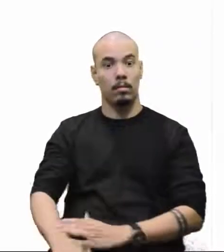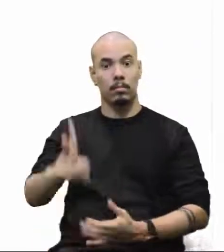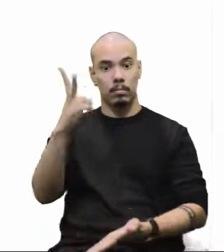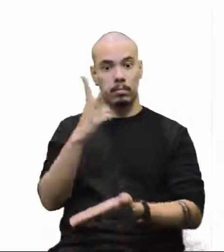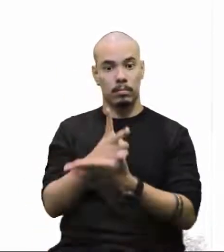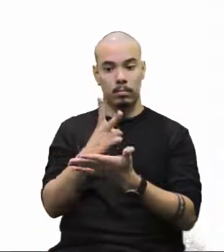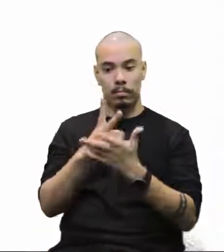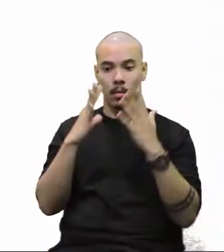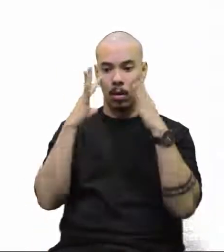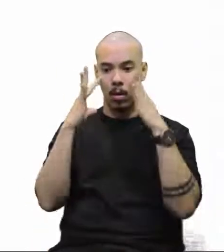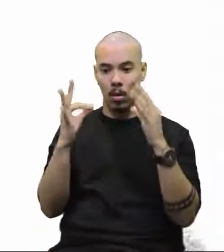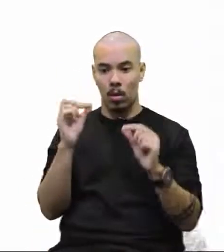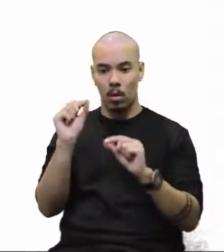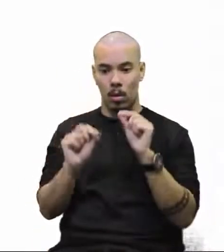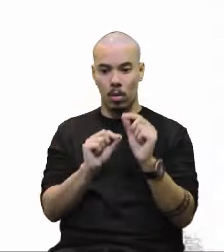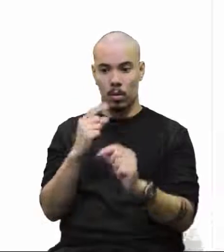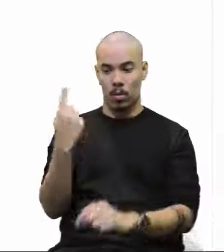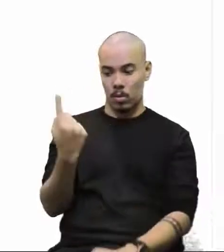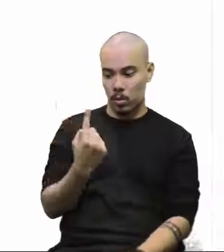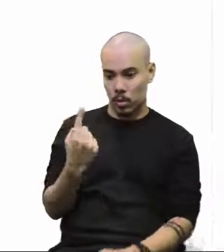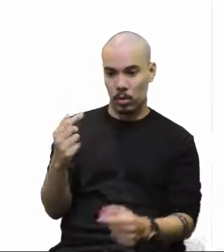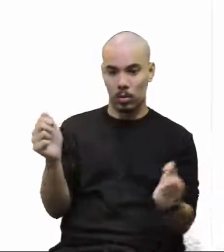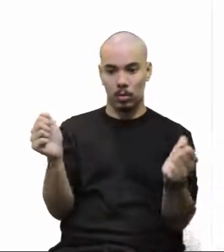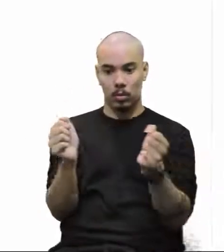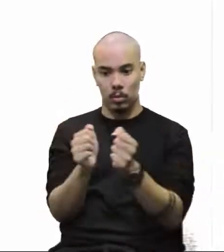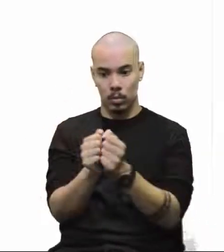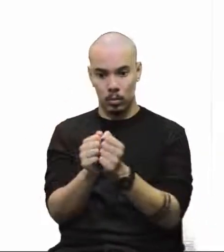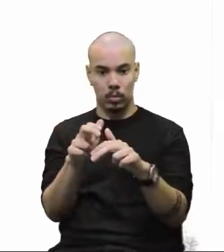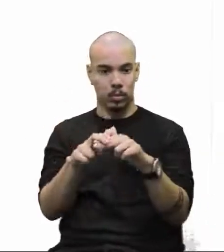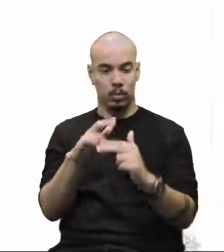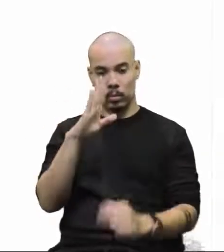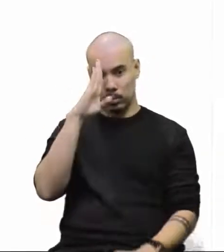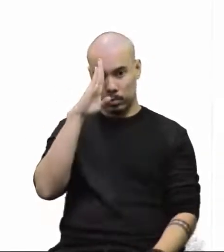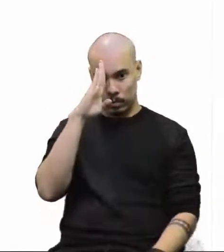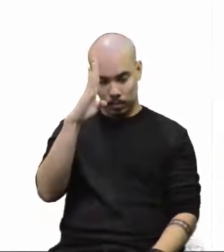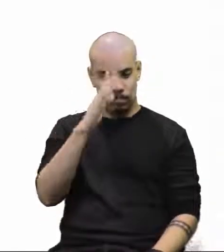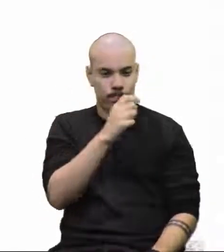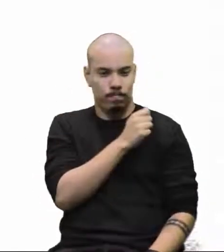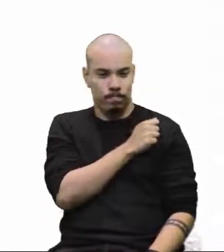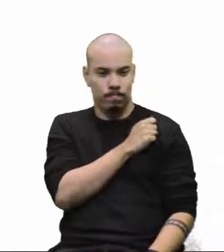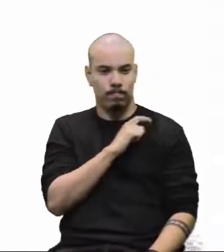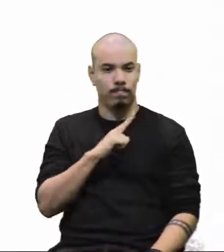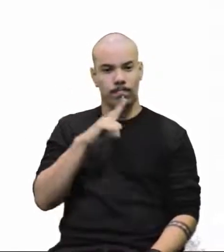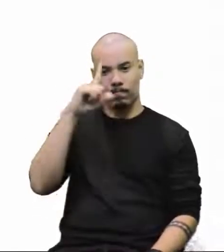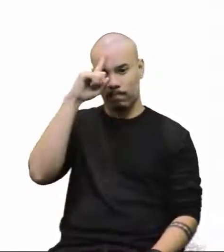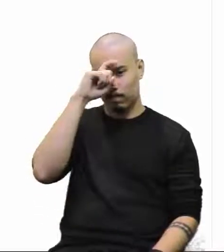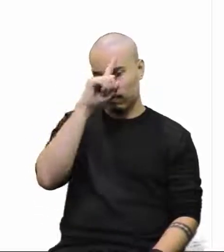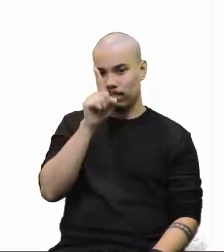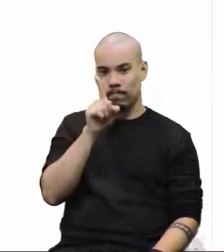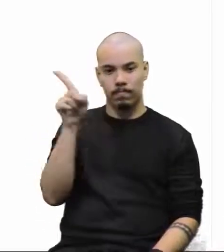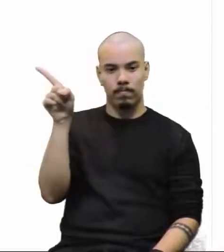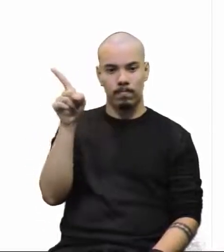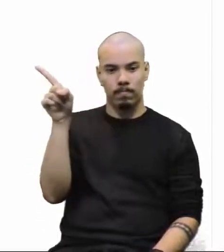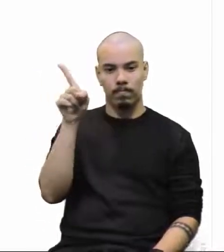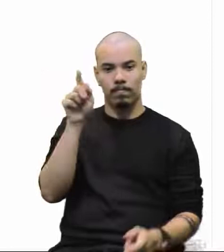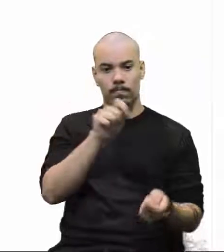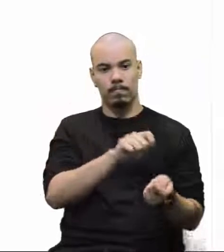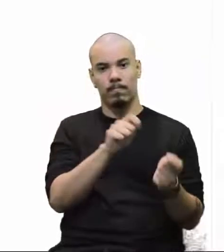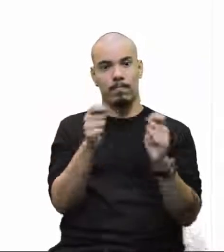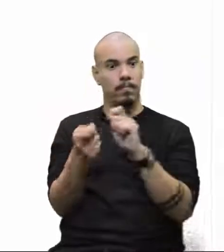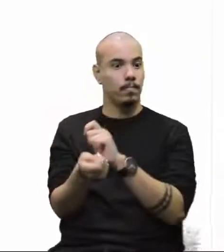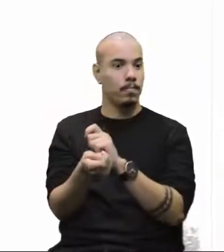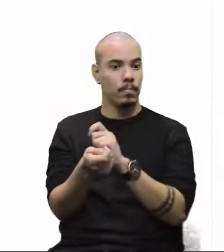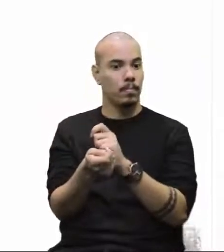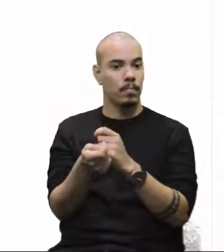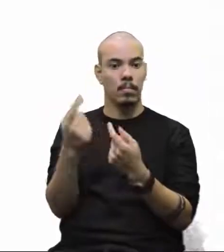passando, o que está ficando sozinho, porque o principal, eu acho que o aluno tem dificuldade, é nesse ponto aqui, ó, passar daqui para cá. Ó. O que